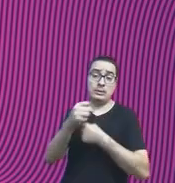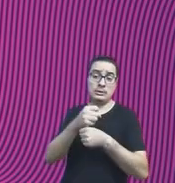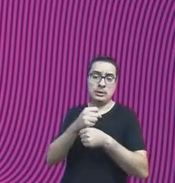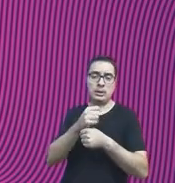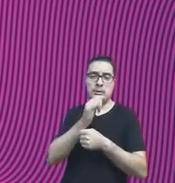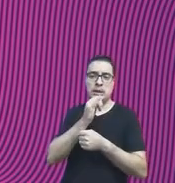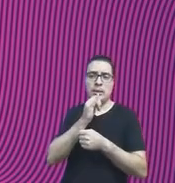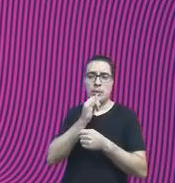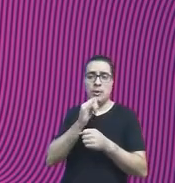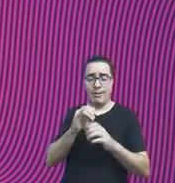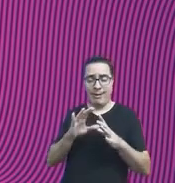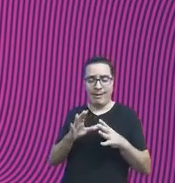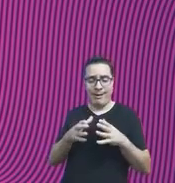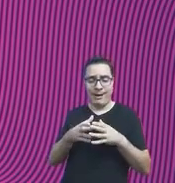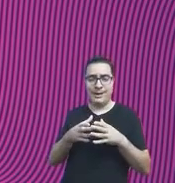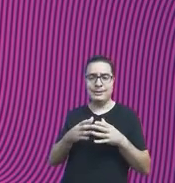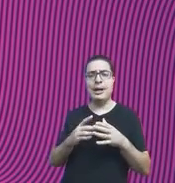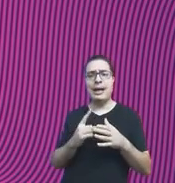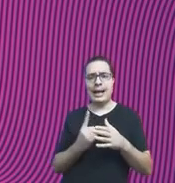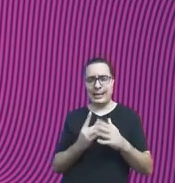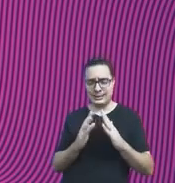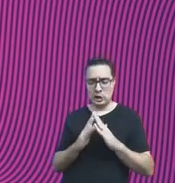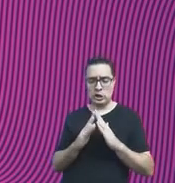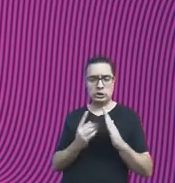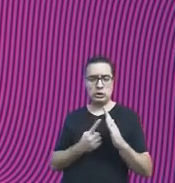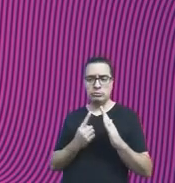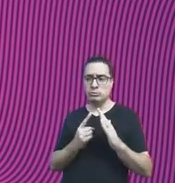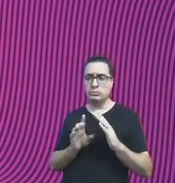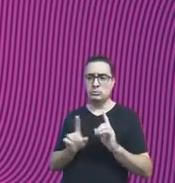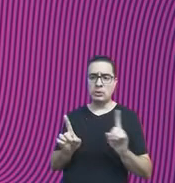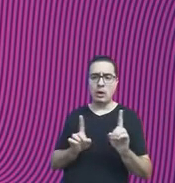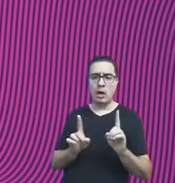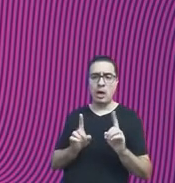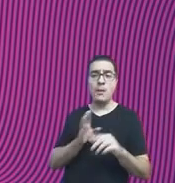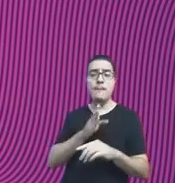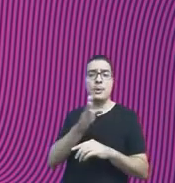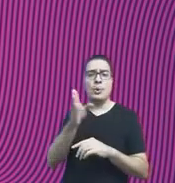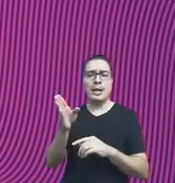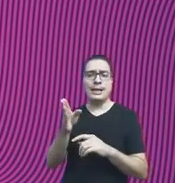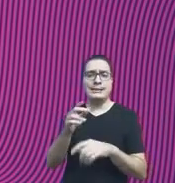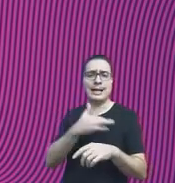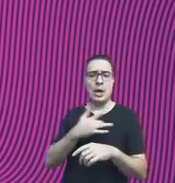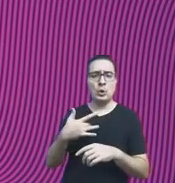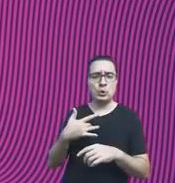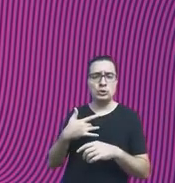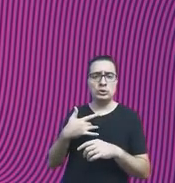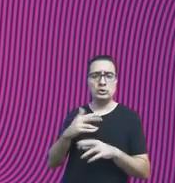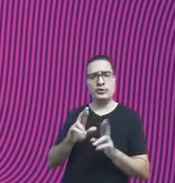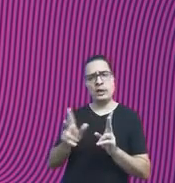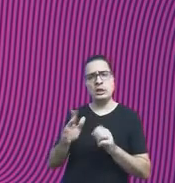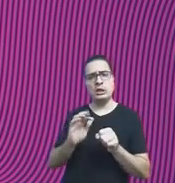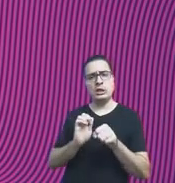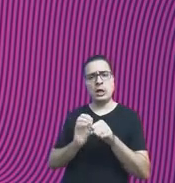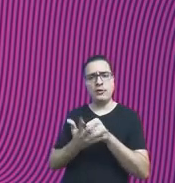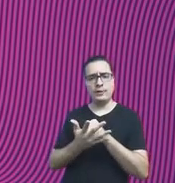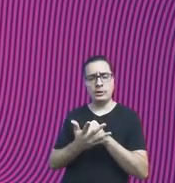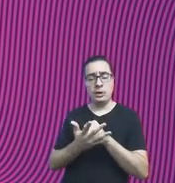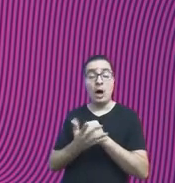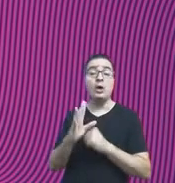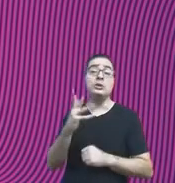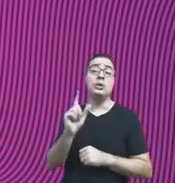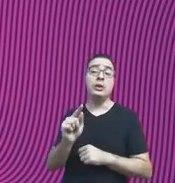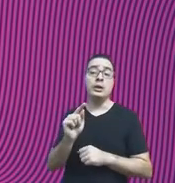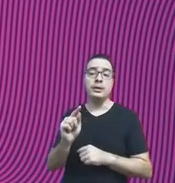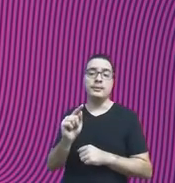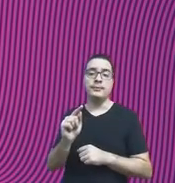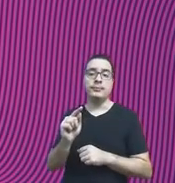social, acarretou uma menor procura por serviços de saúde de doenças não Covid, o que resultou numa redução do sinistro para as